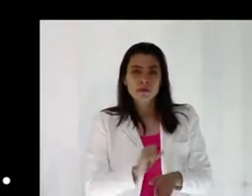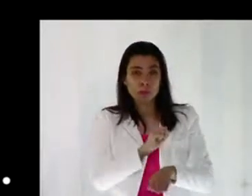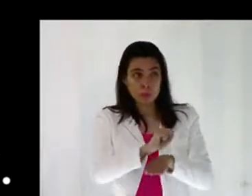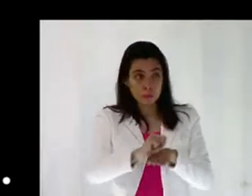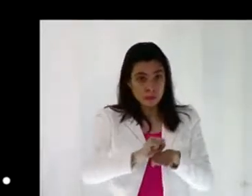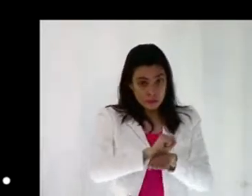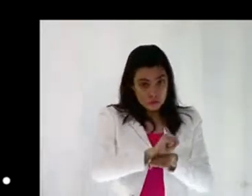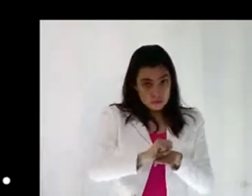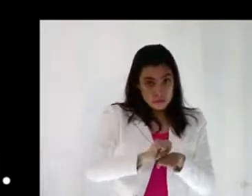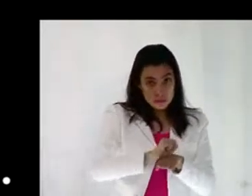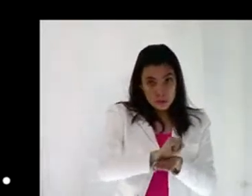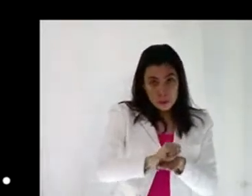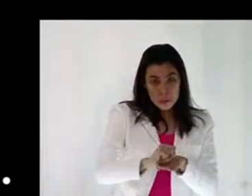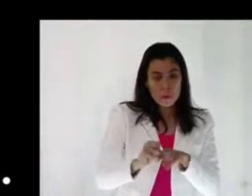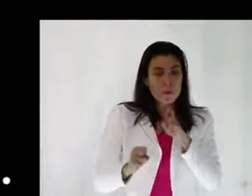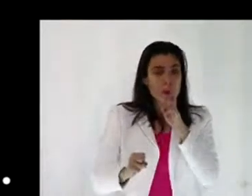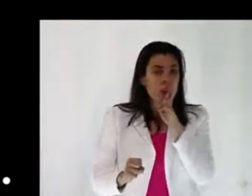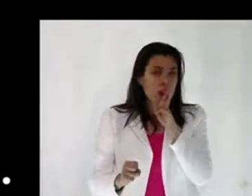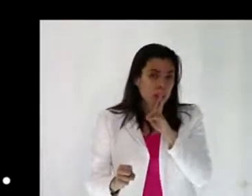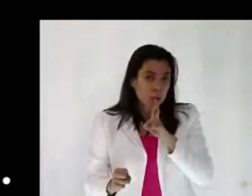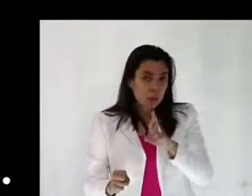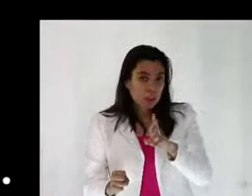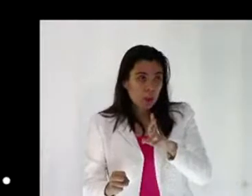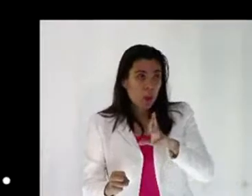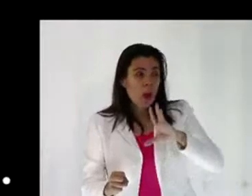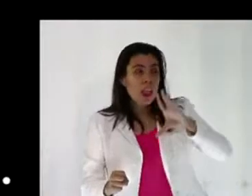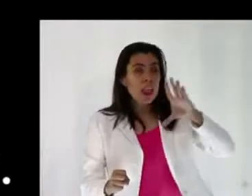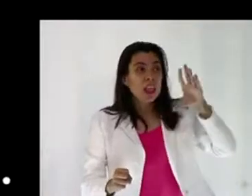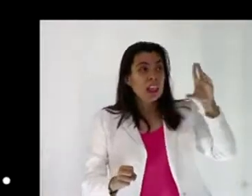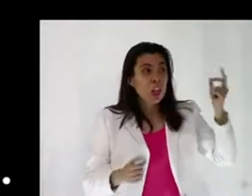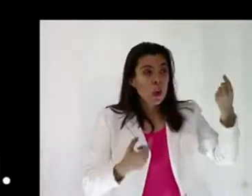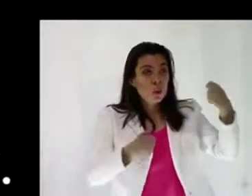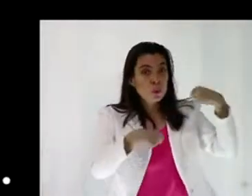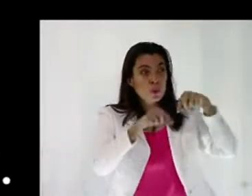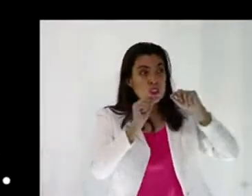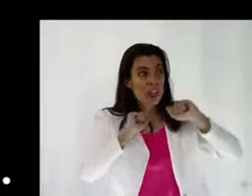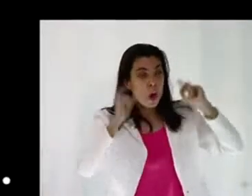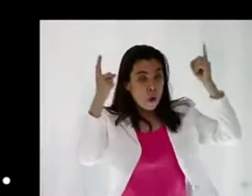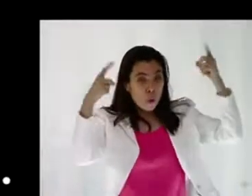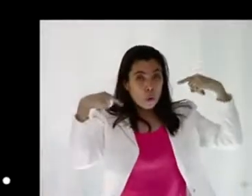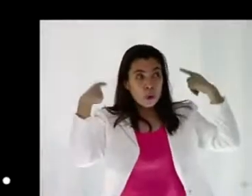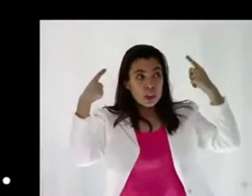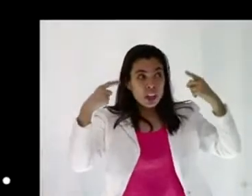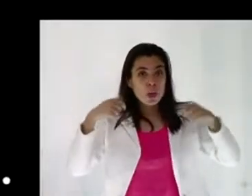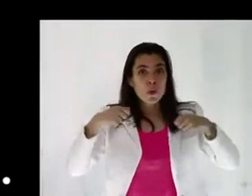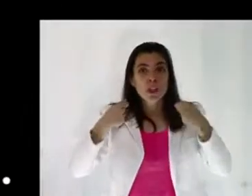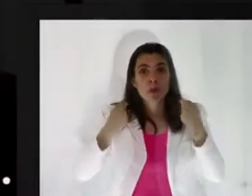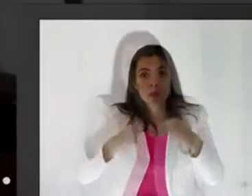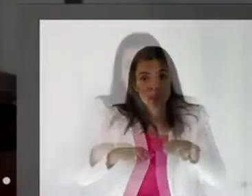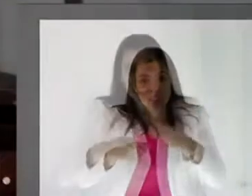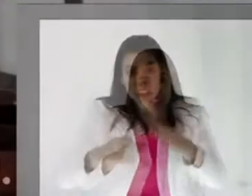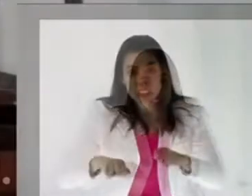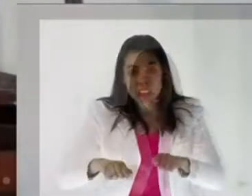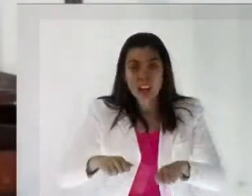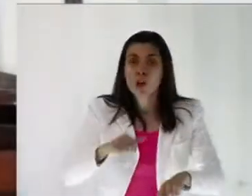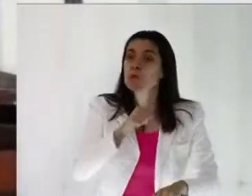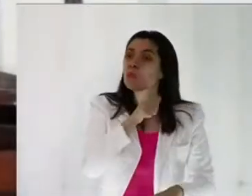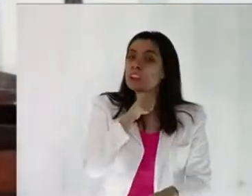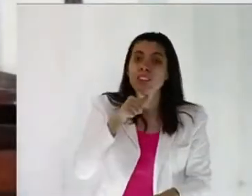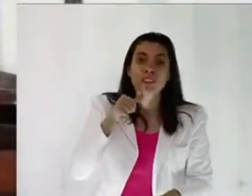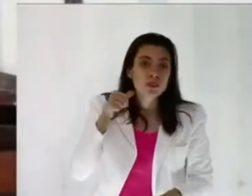cordeiro para o holocausto. Irmãos, a história de Abraão, registrada nas páginas das